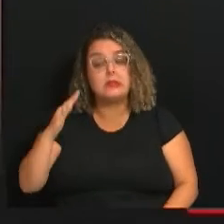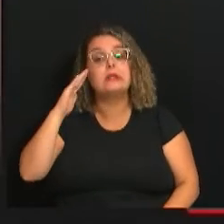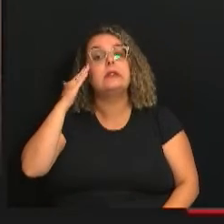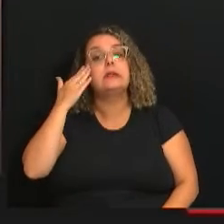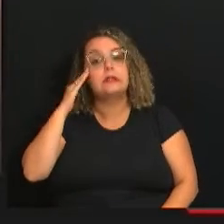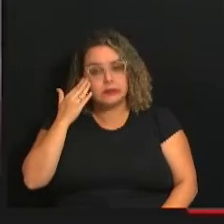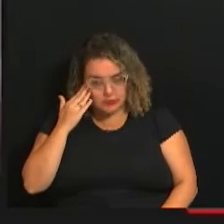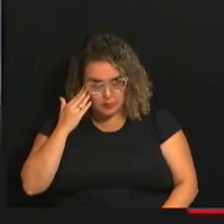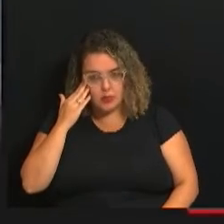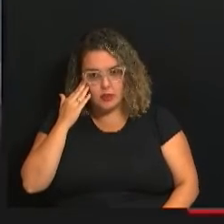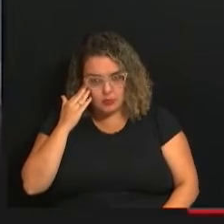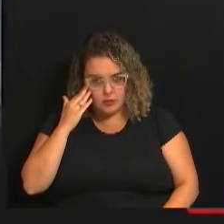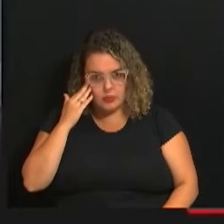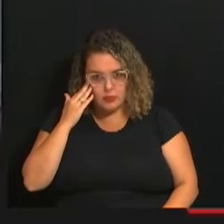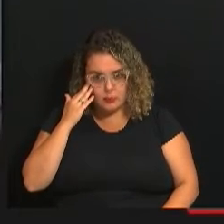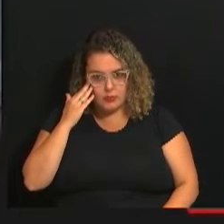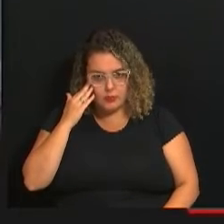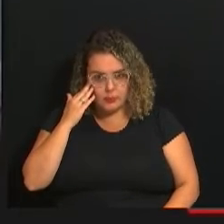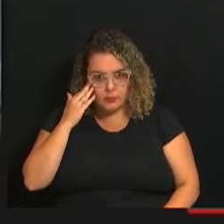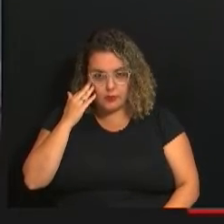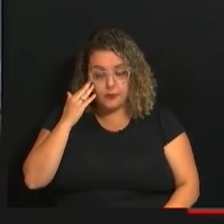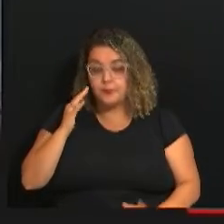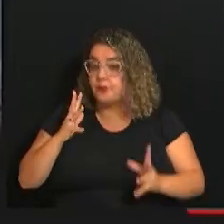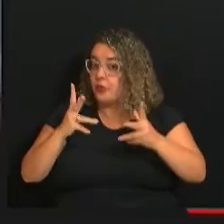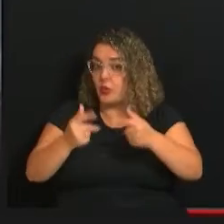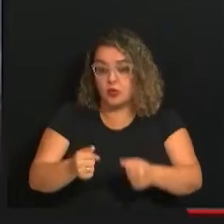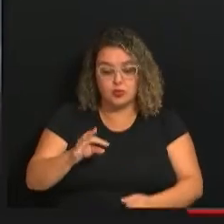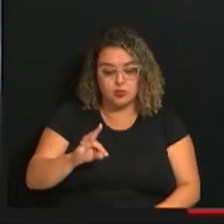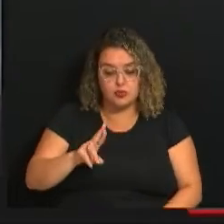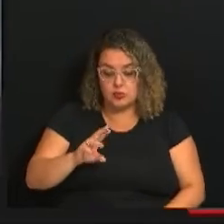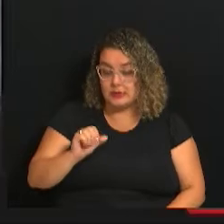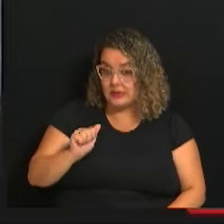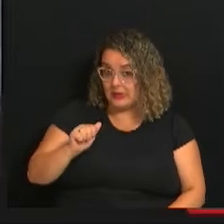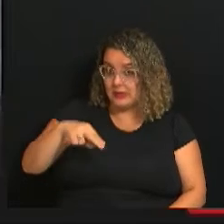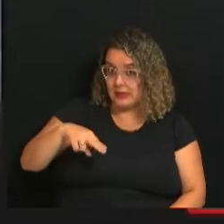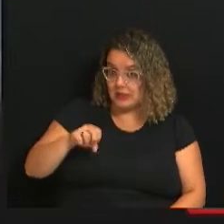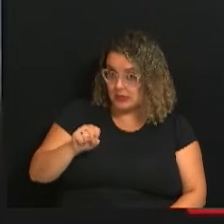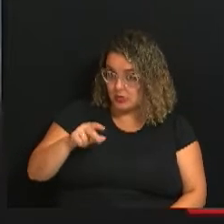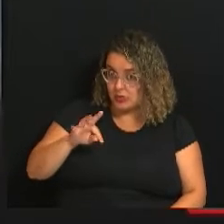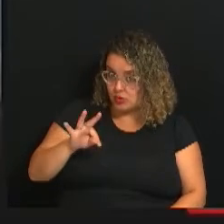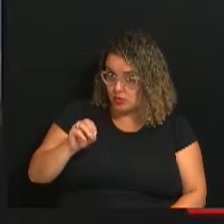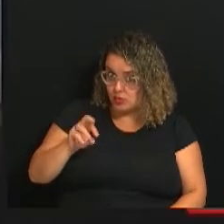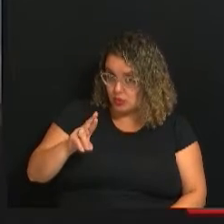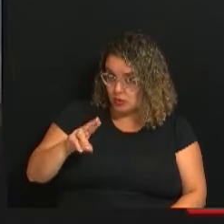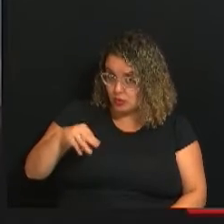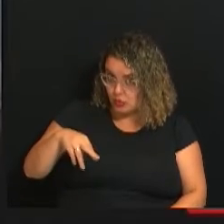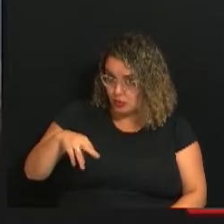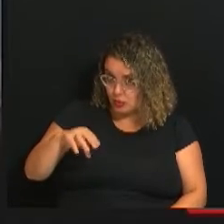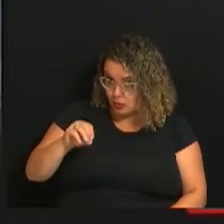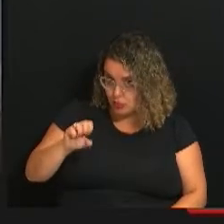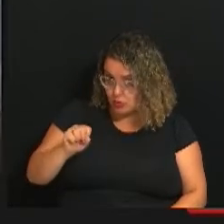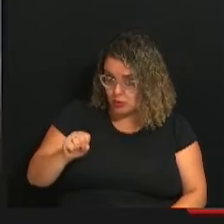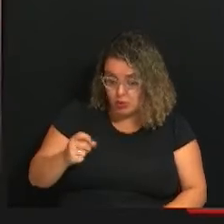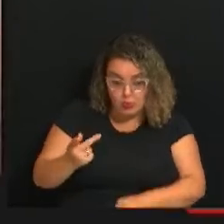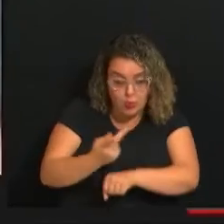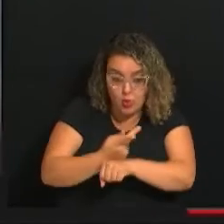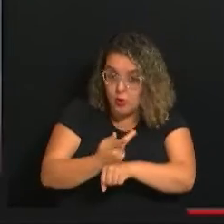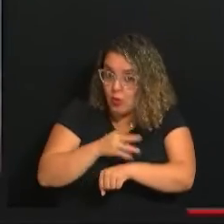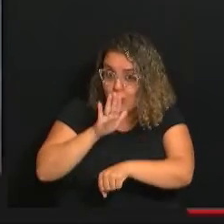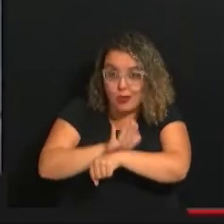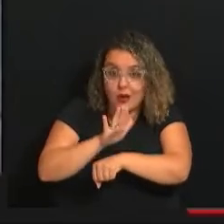mesma coisa ocorre com o transtorno bipolar, a mesma coisa ocorre com a síndrome do pânico, com estresse e ansiedade.